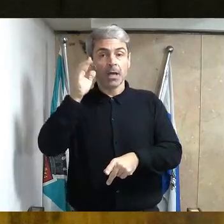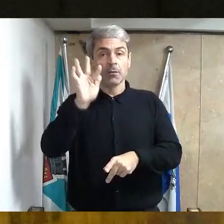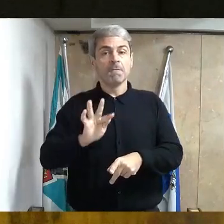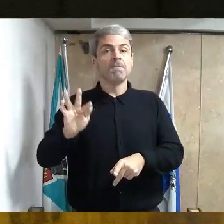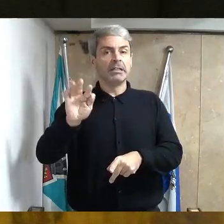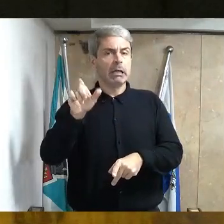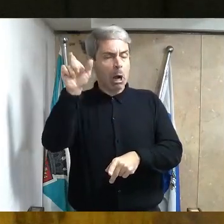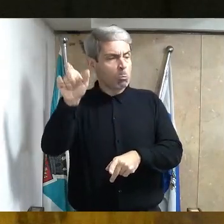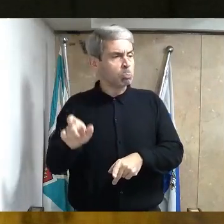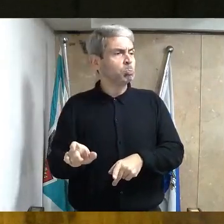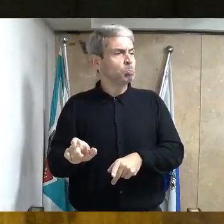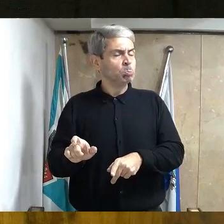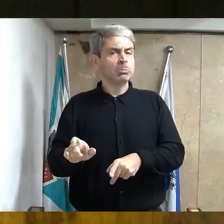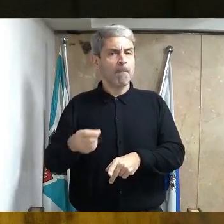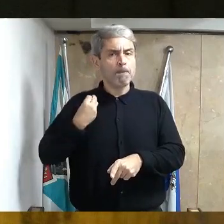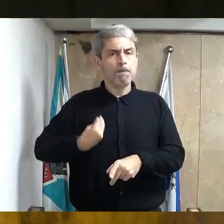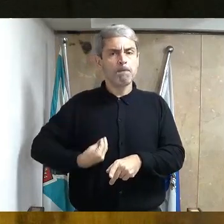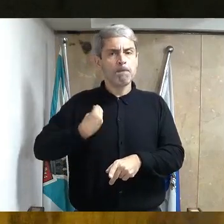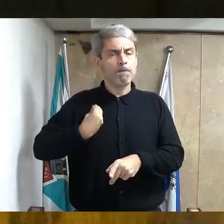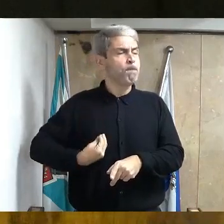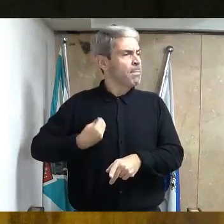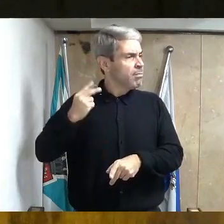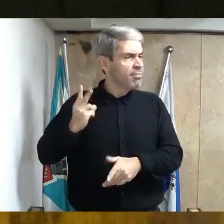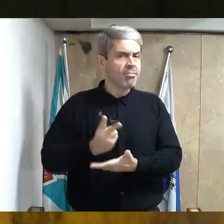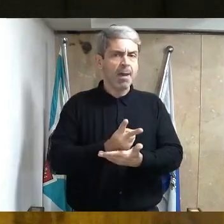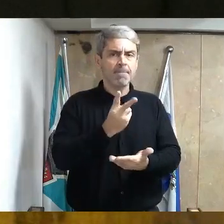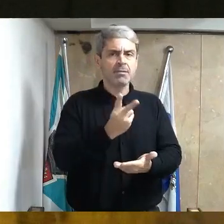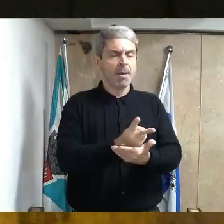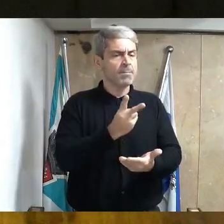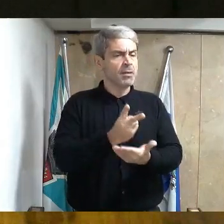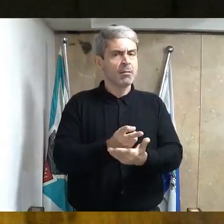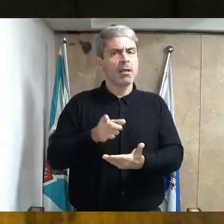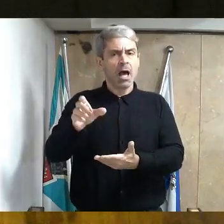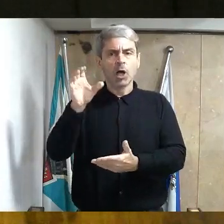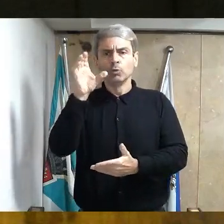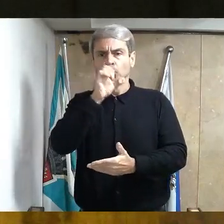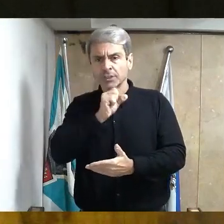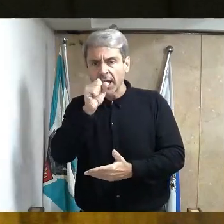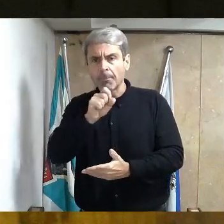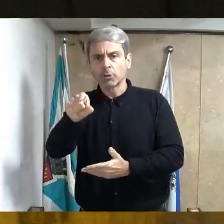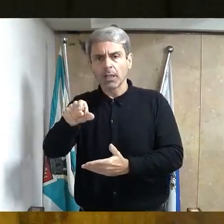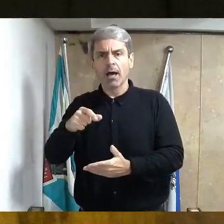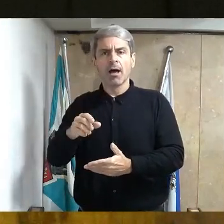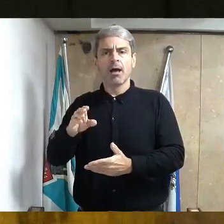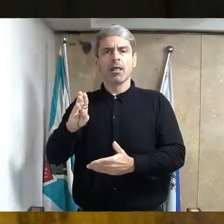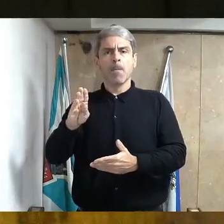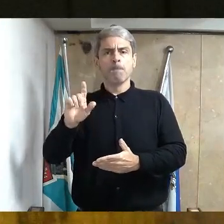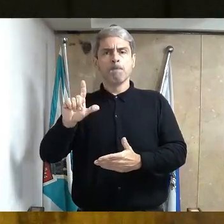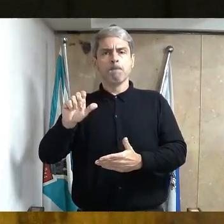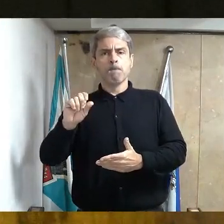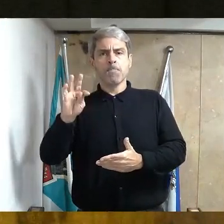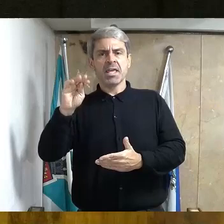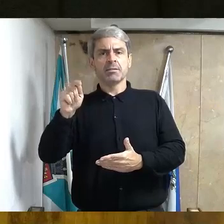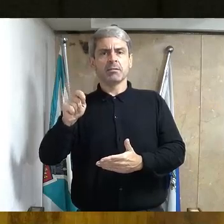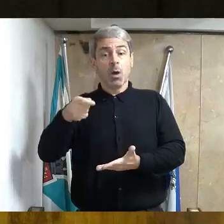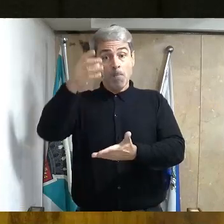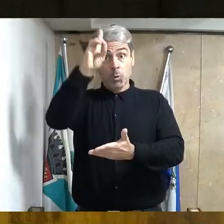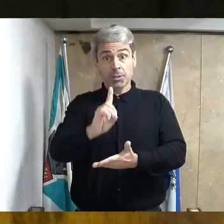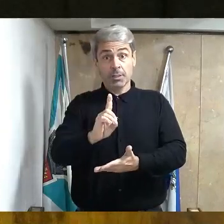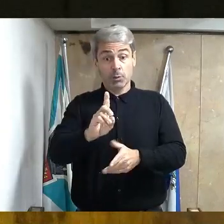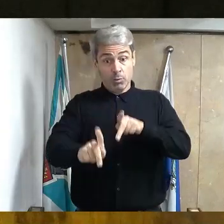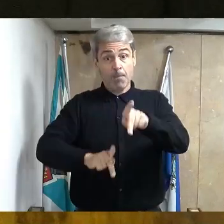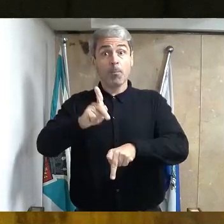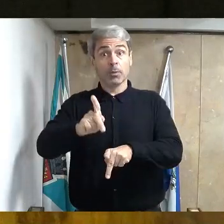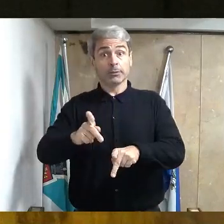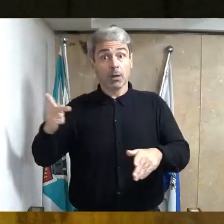Marcos Tavares presente em todas as brites do DETRAN para fazer valer o direito da população.